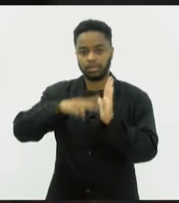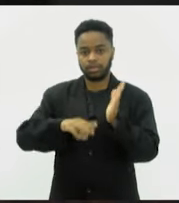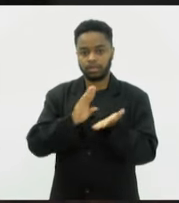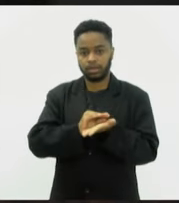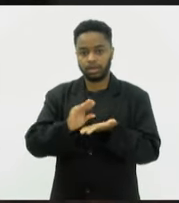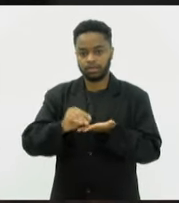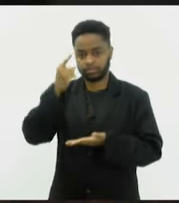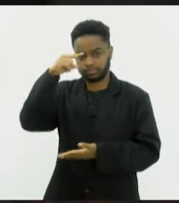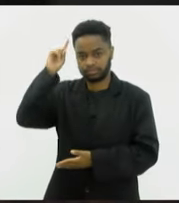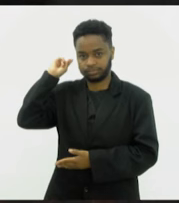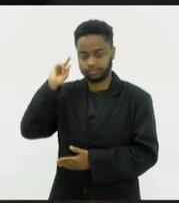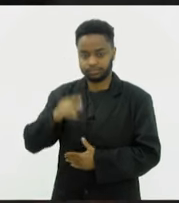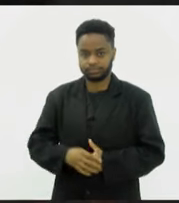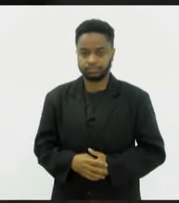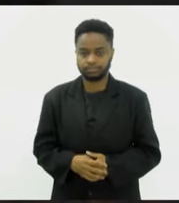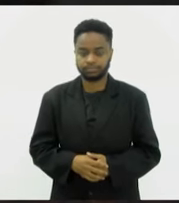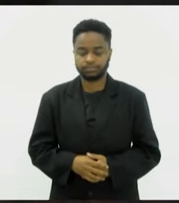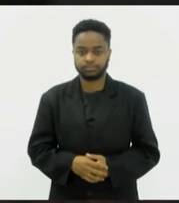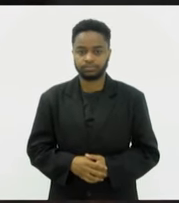ata da sessão anterior.